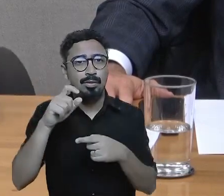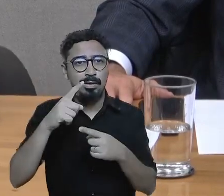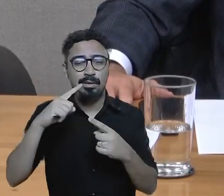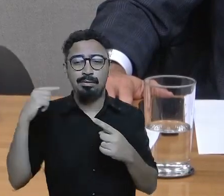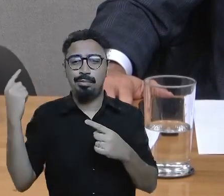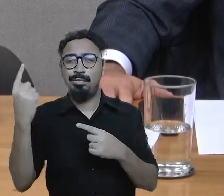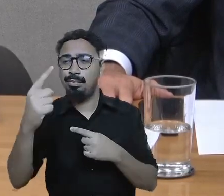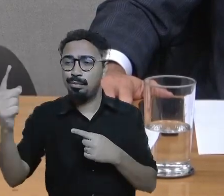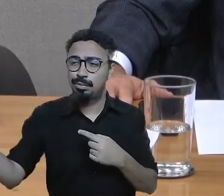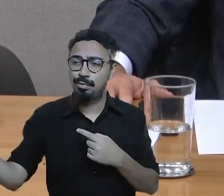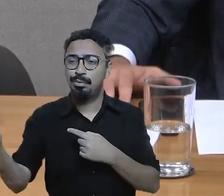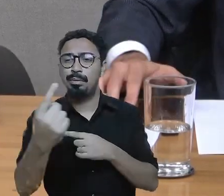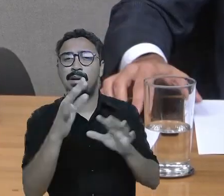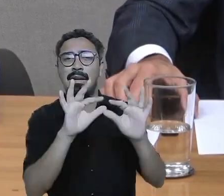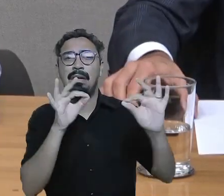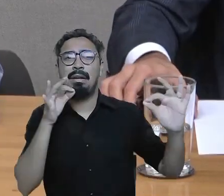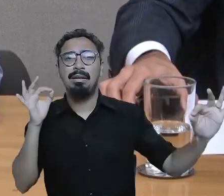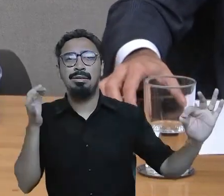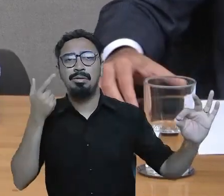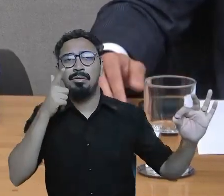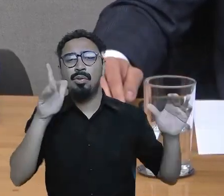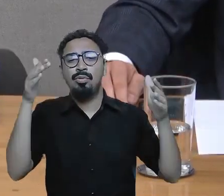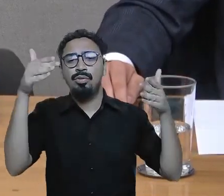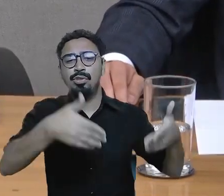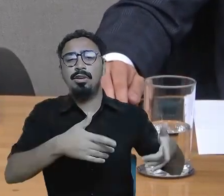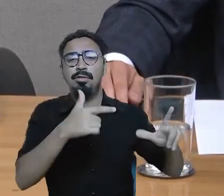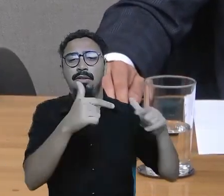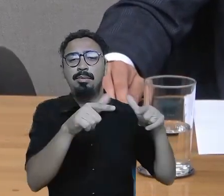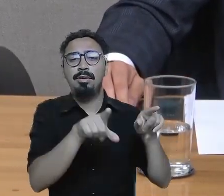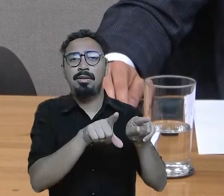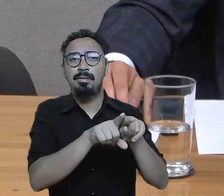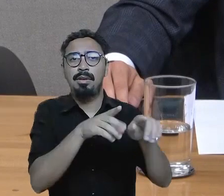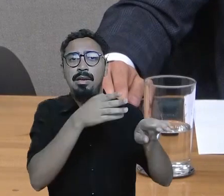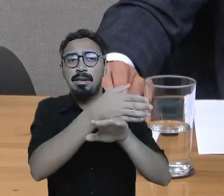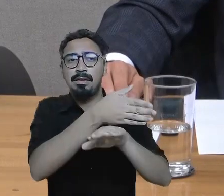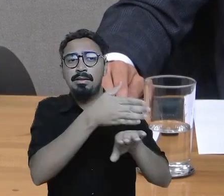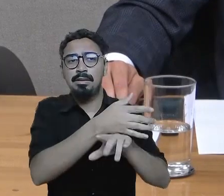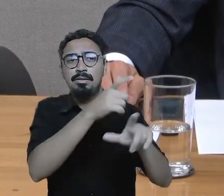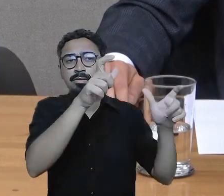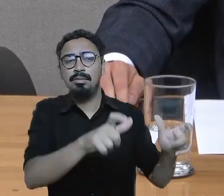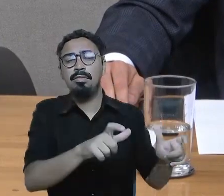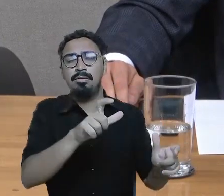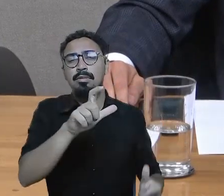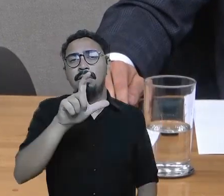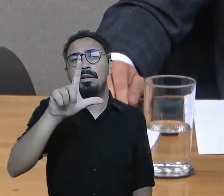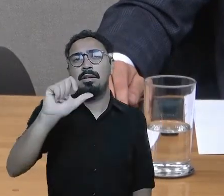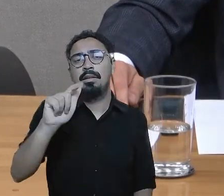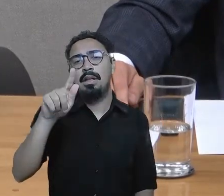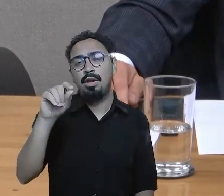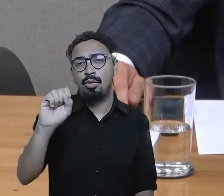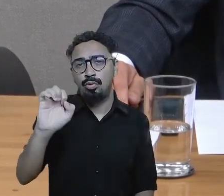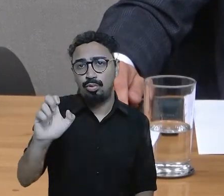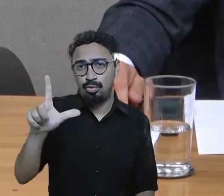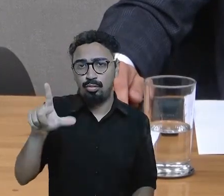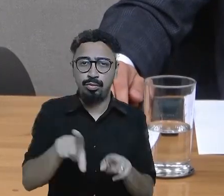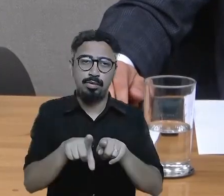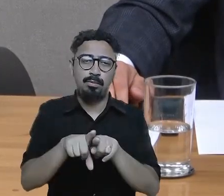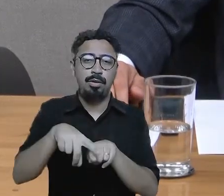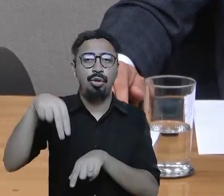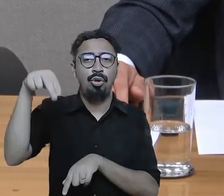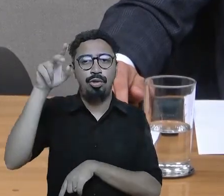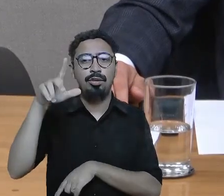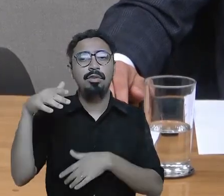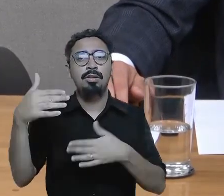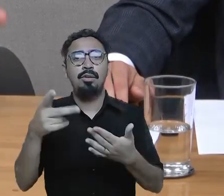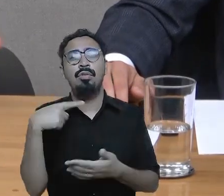trabalho da dificuldade de acesso interno as vezes essas áreas lá no norte então para concluir a gente tá falando de uma matéria muito